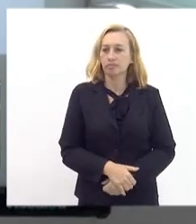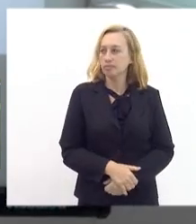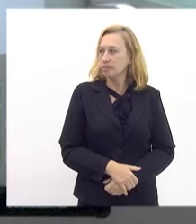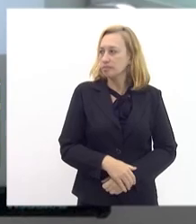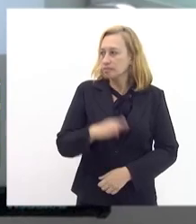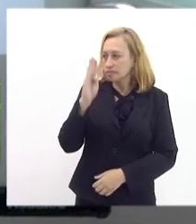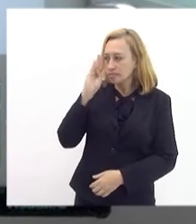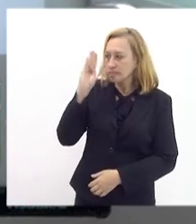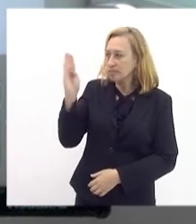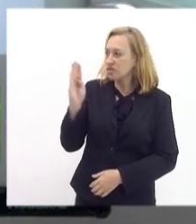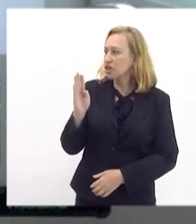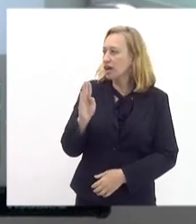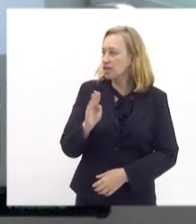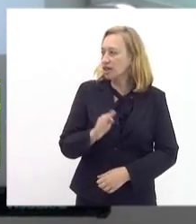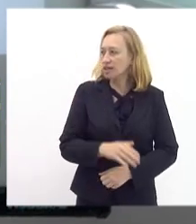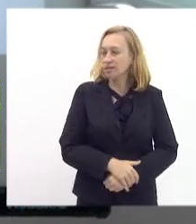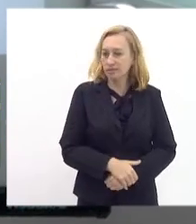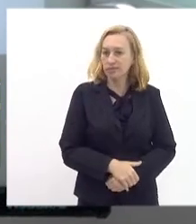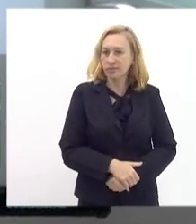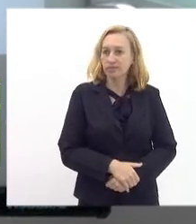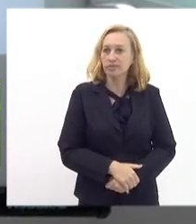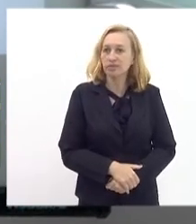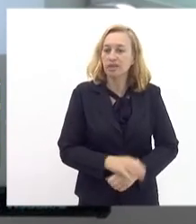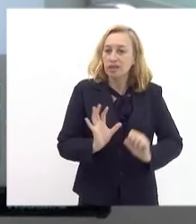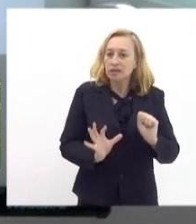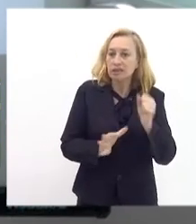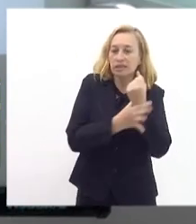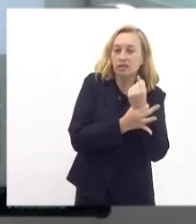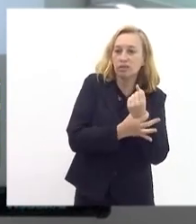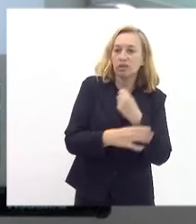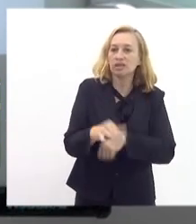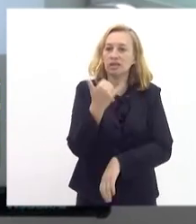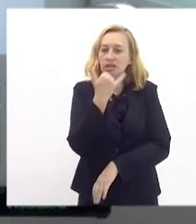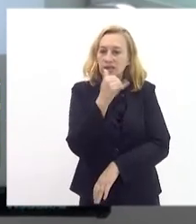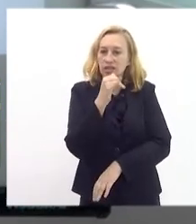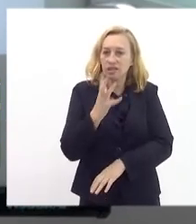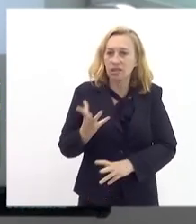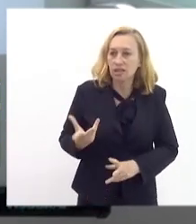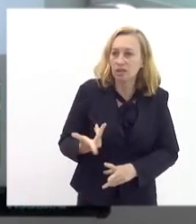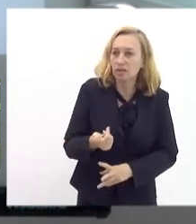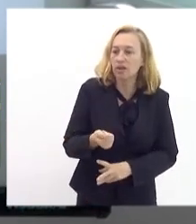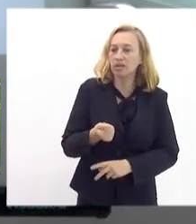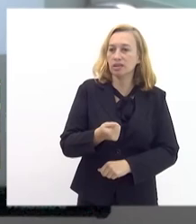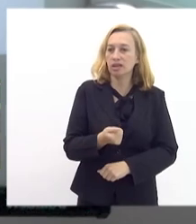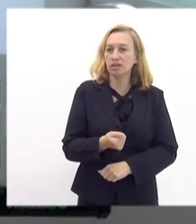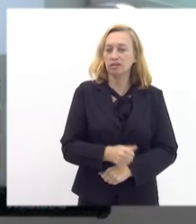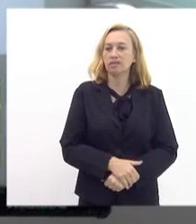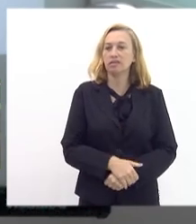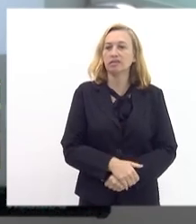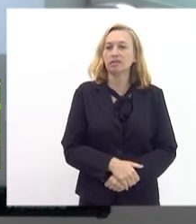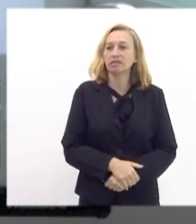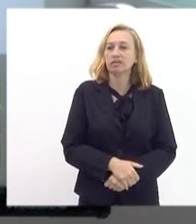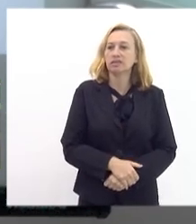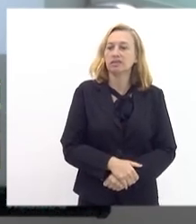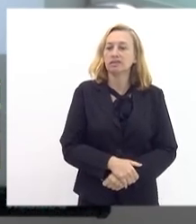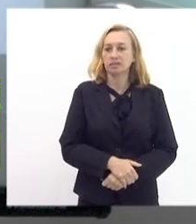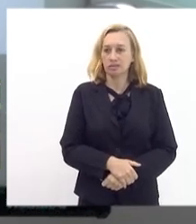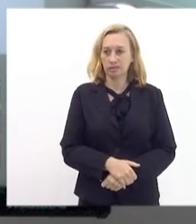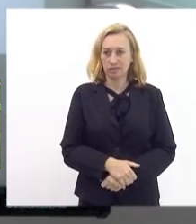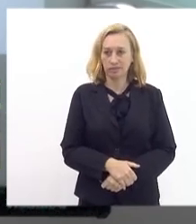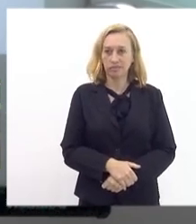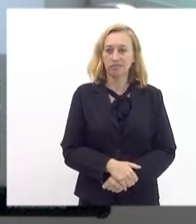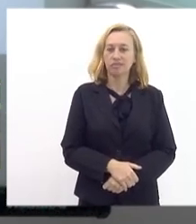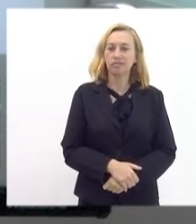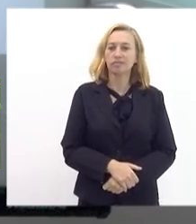primordialmente desenvolvidas pela segurança energética e pela eficiência energética pela baixa emissão